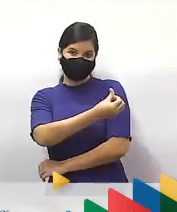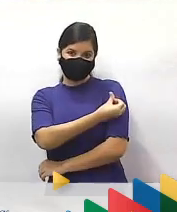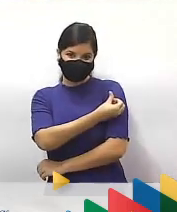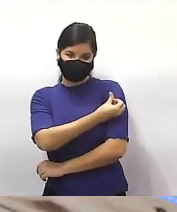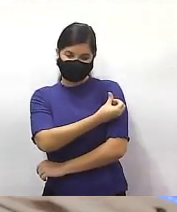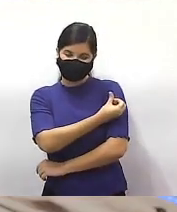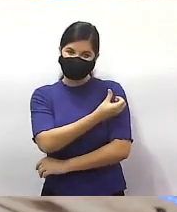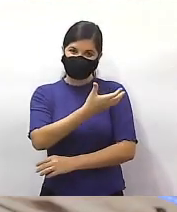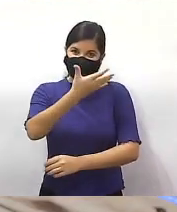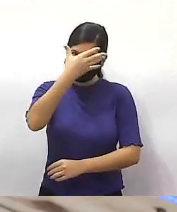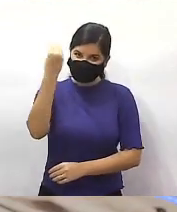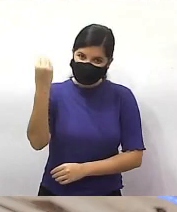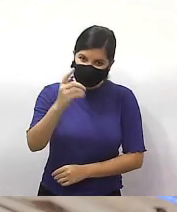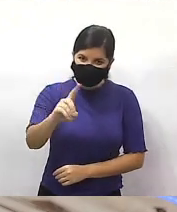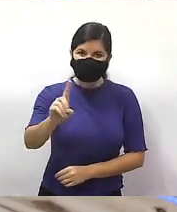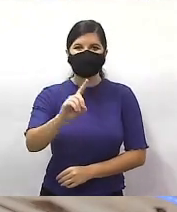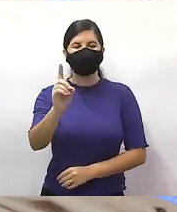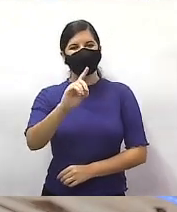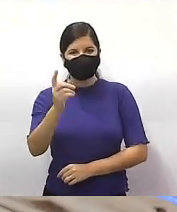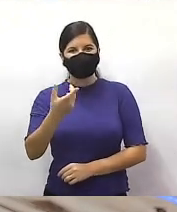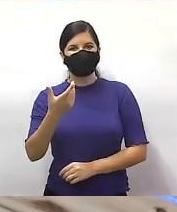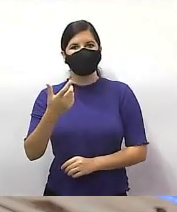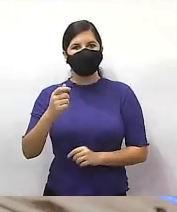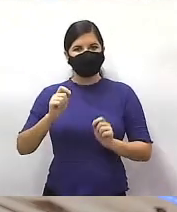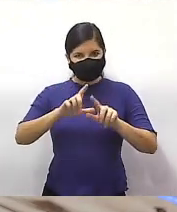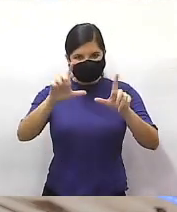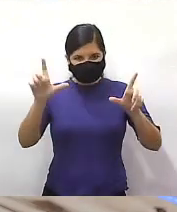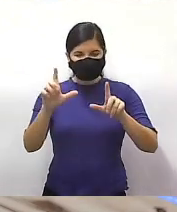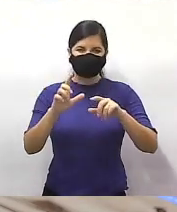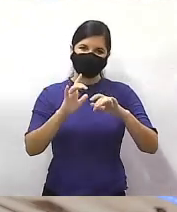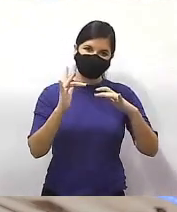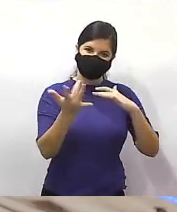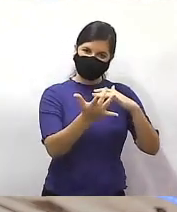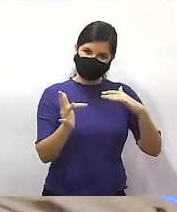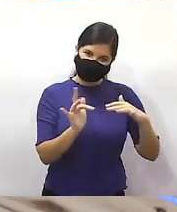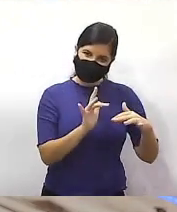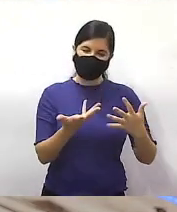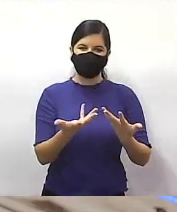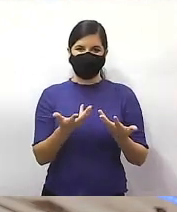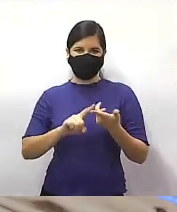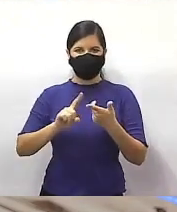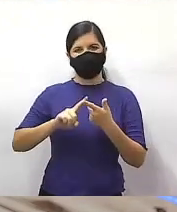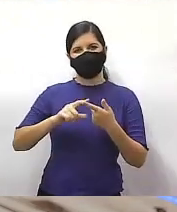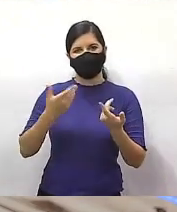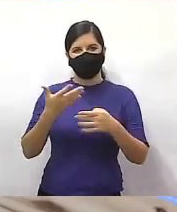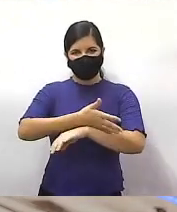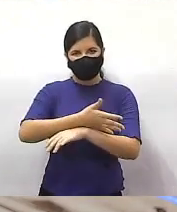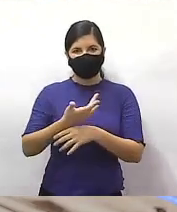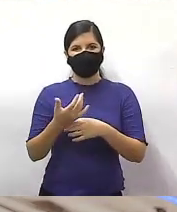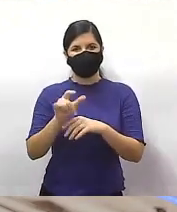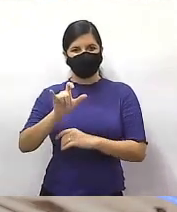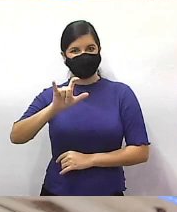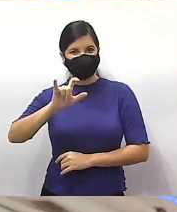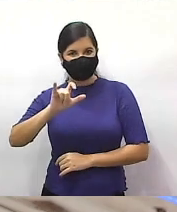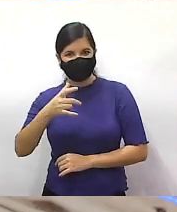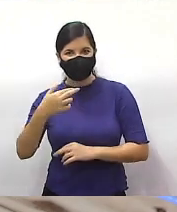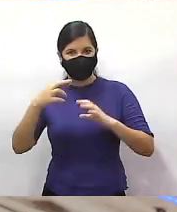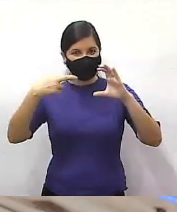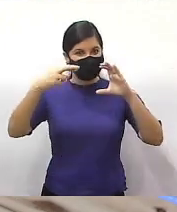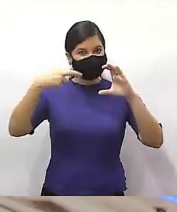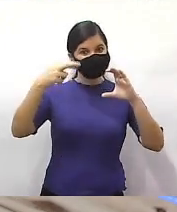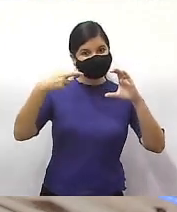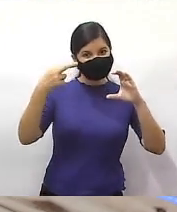anos. Não esquece de estar sempre plugado em nossas redes sociais. Não esquece de entrar no nosso Instagram, Robertão